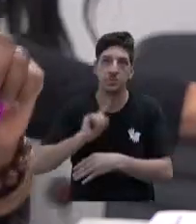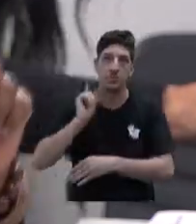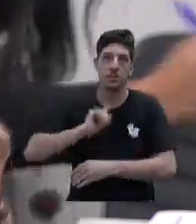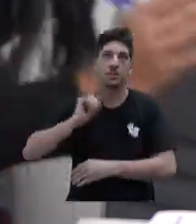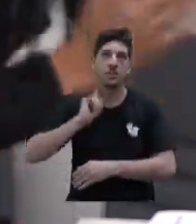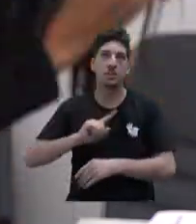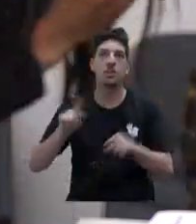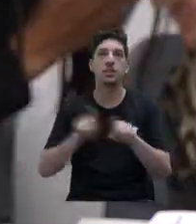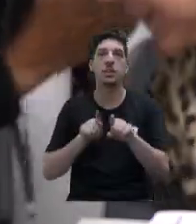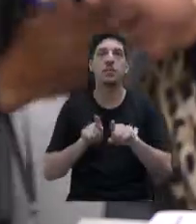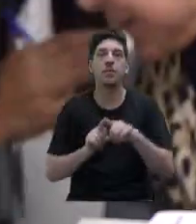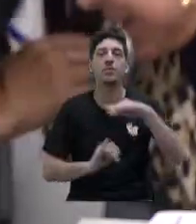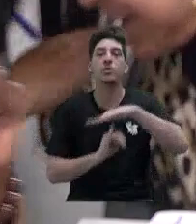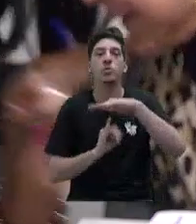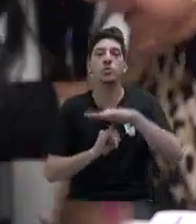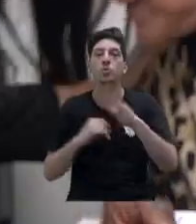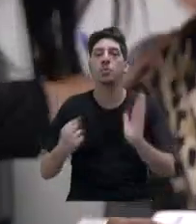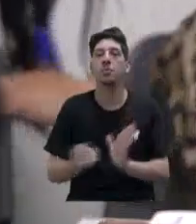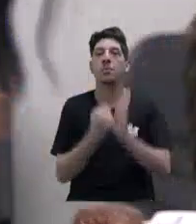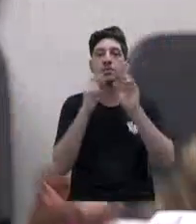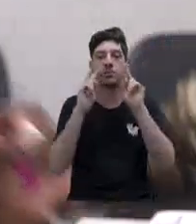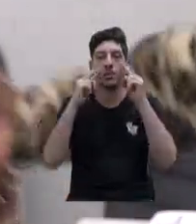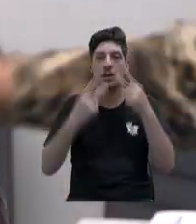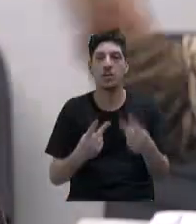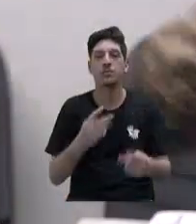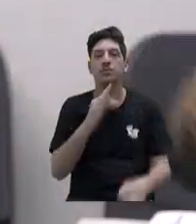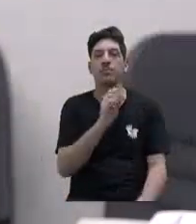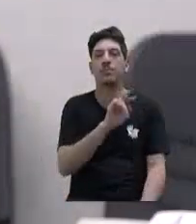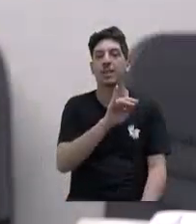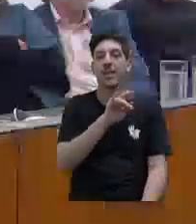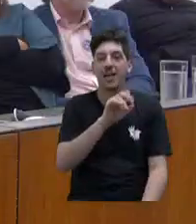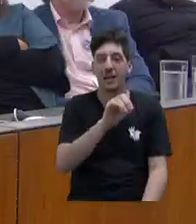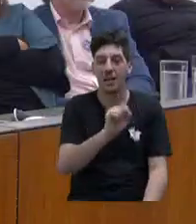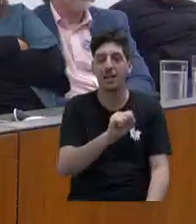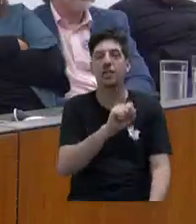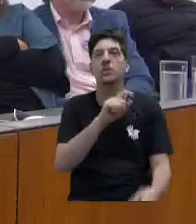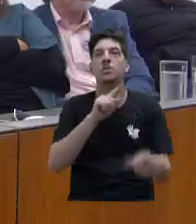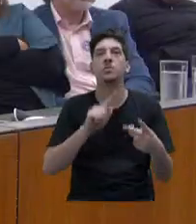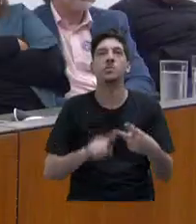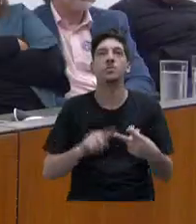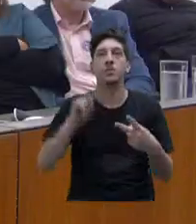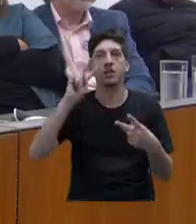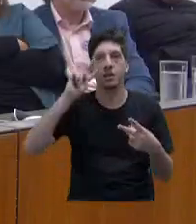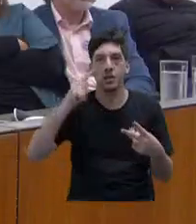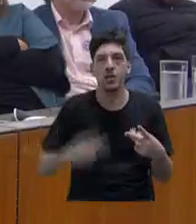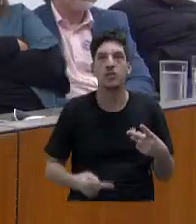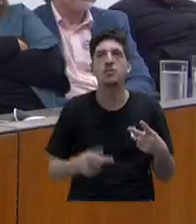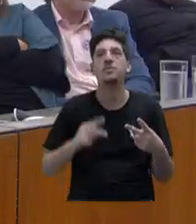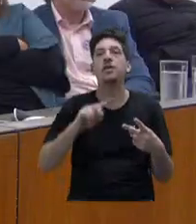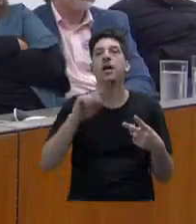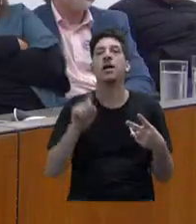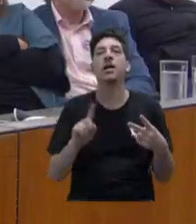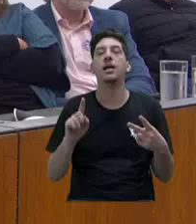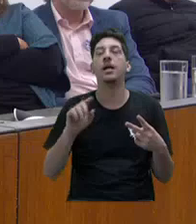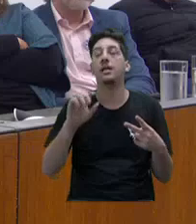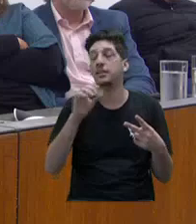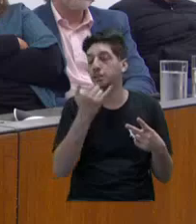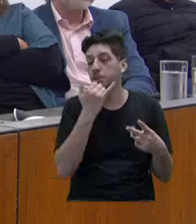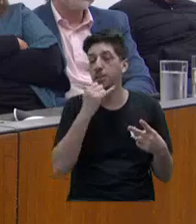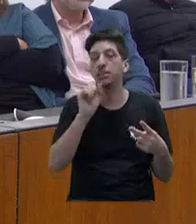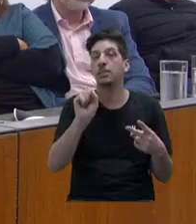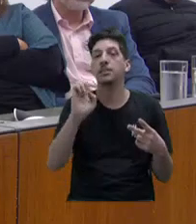também com o Instituto Patrimônio, reconhecendo os terreiros, as várias senzalas que estão lá